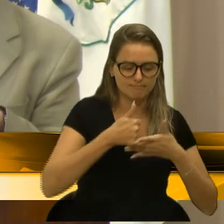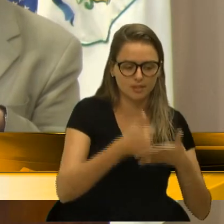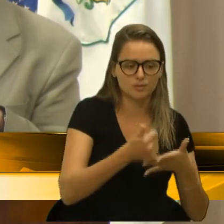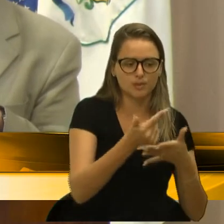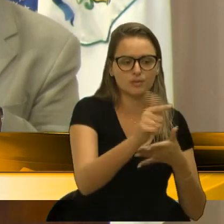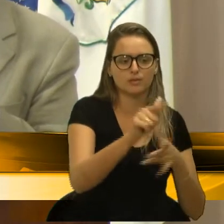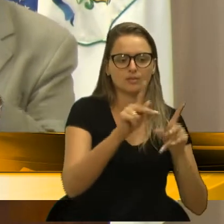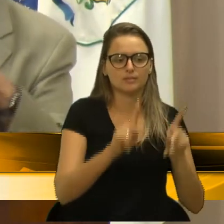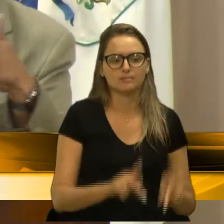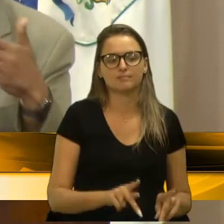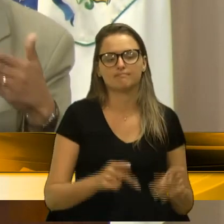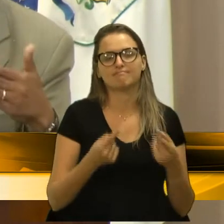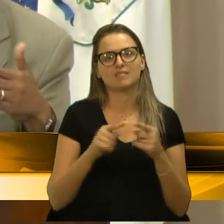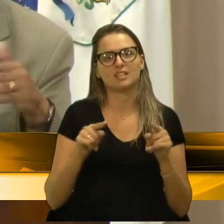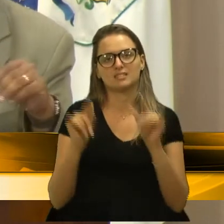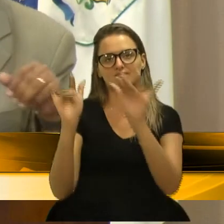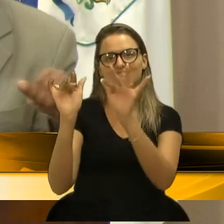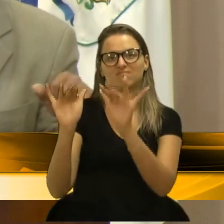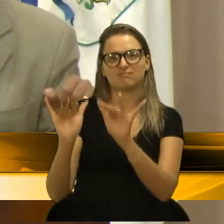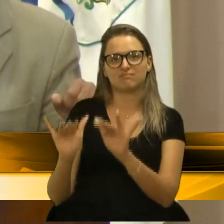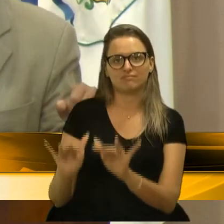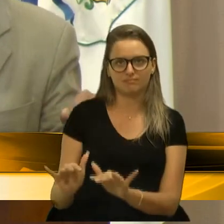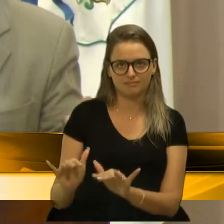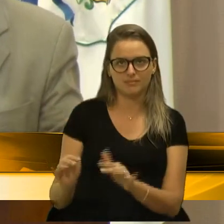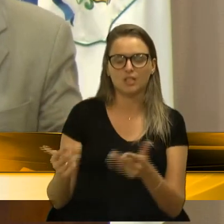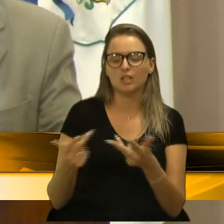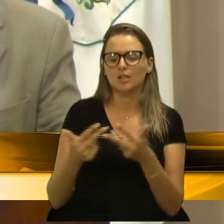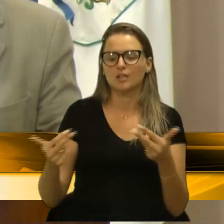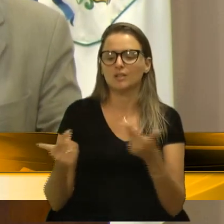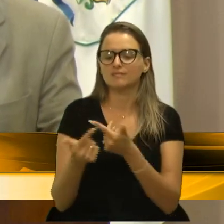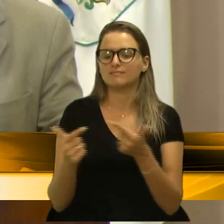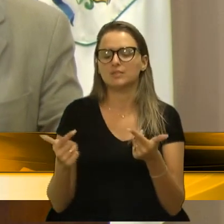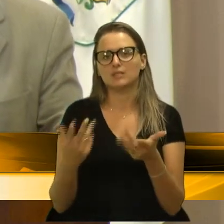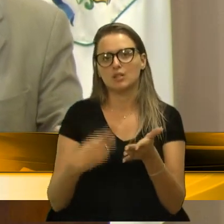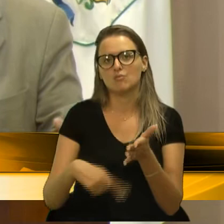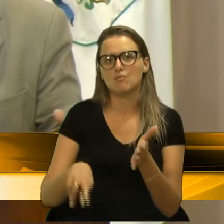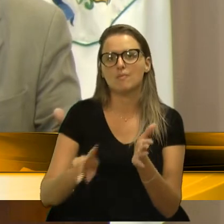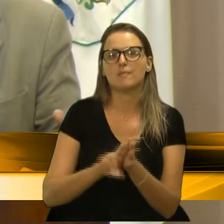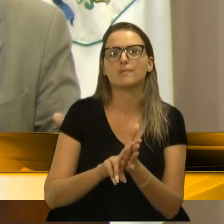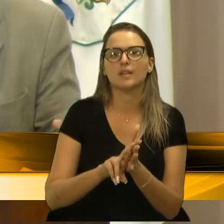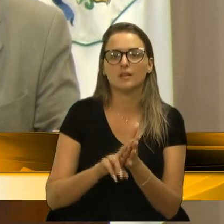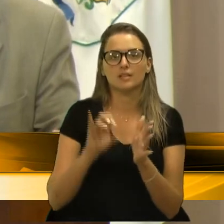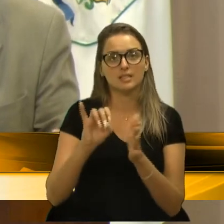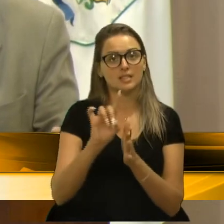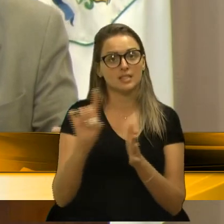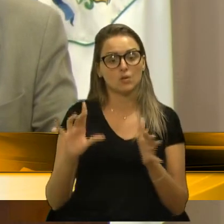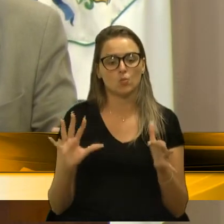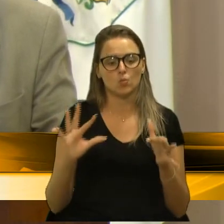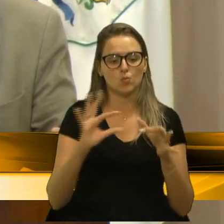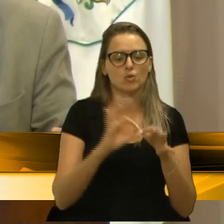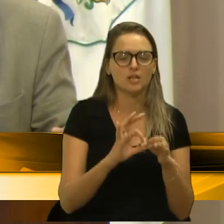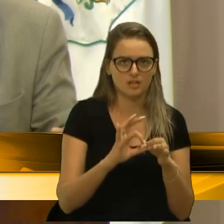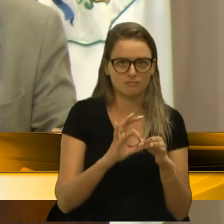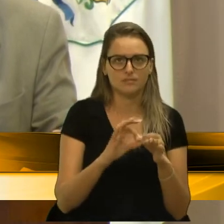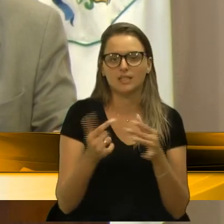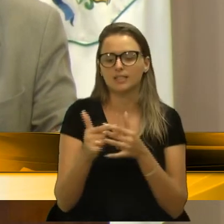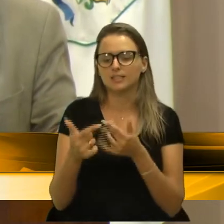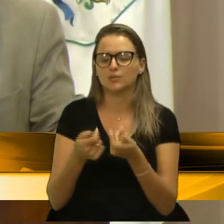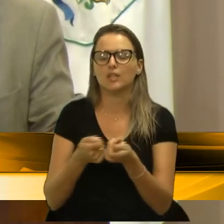está descambando por um caminho que eu não sei, se nós não nos unirmos cada vez mais, terá